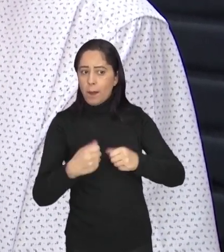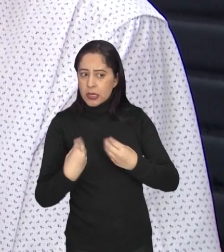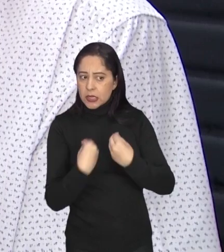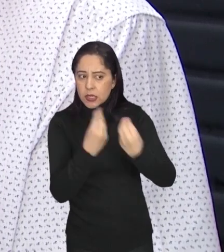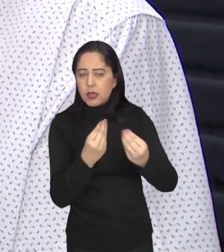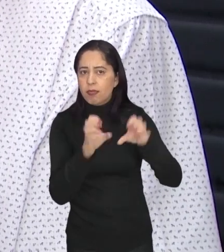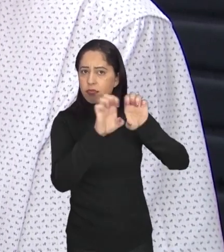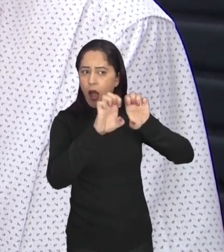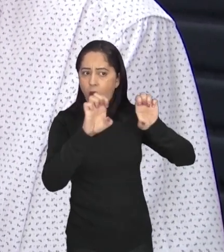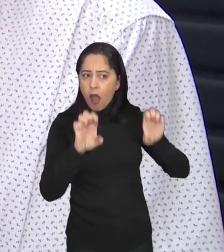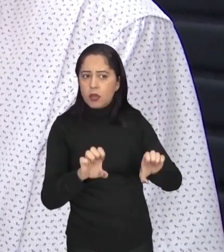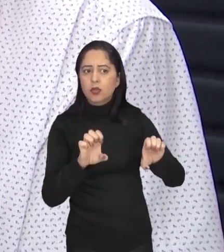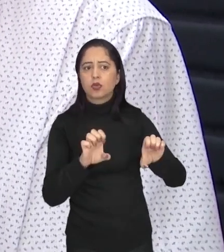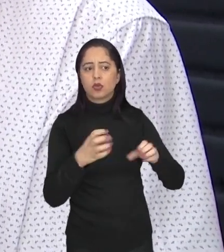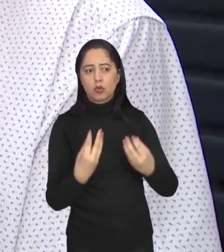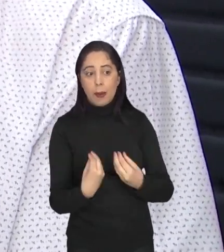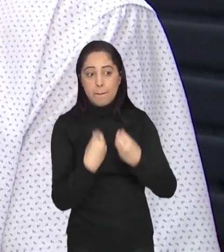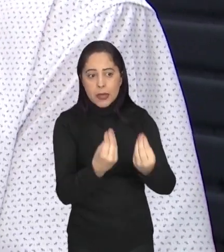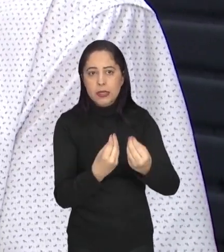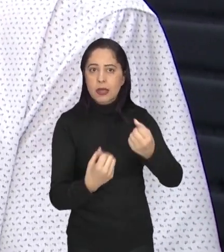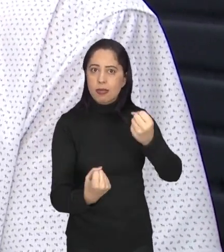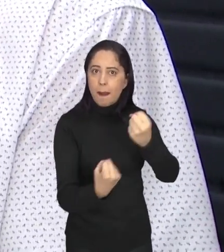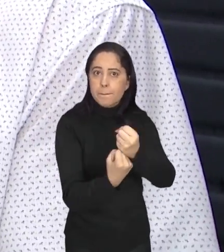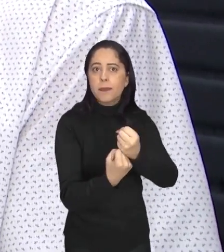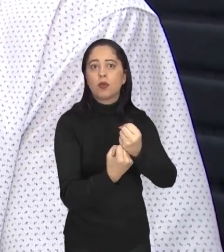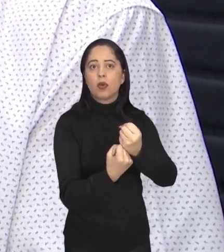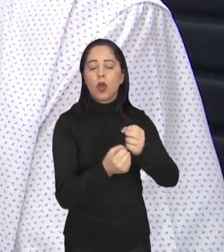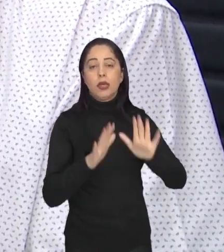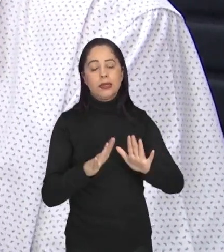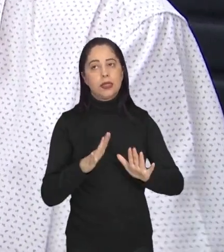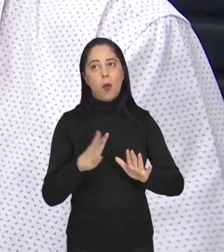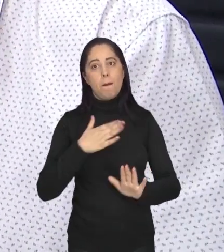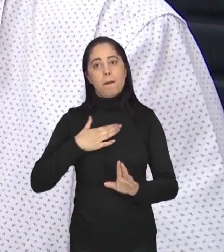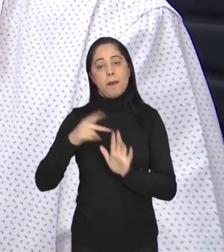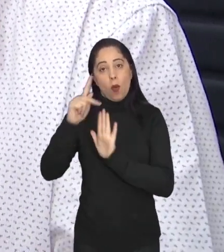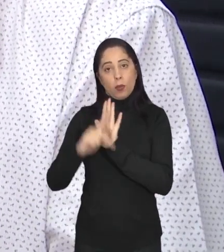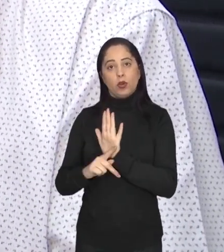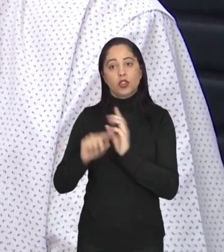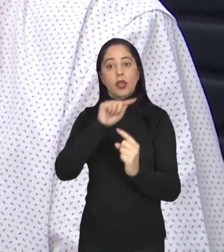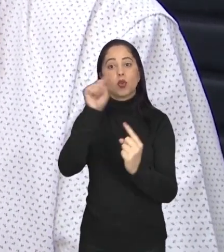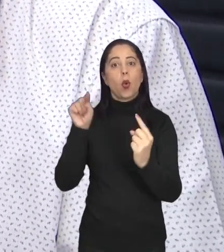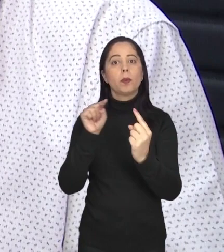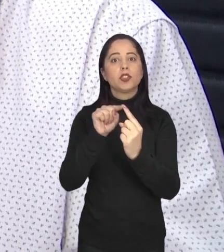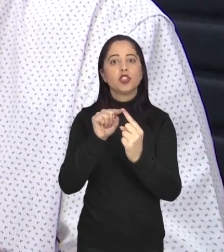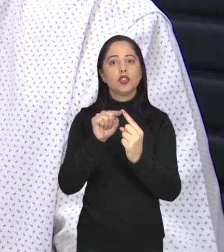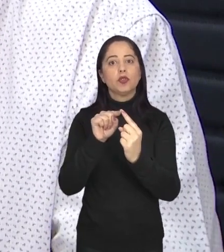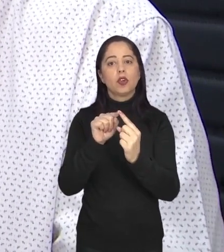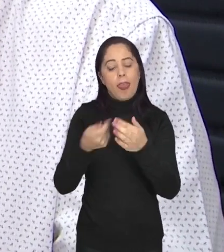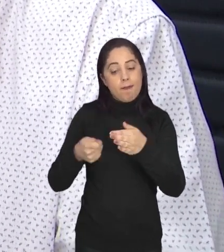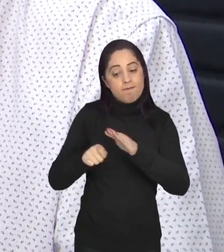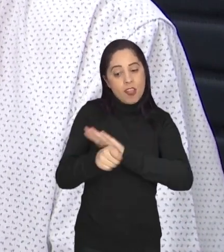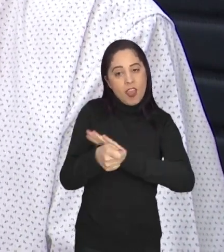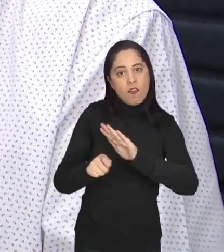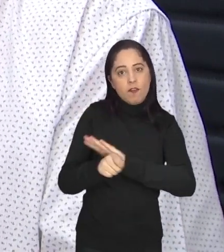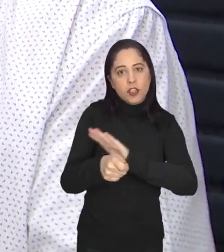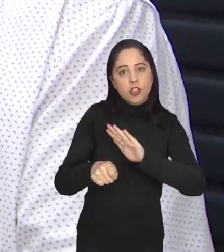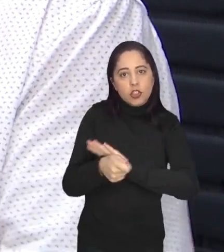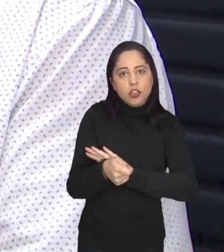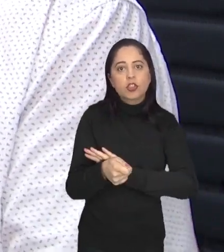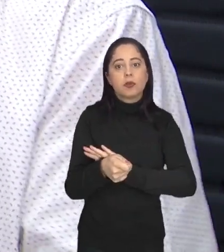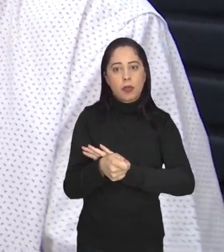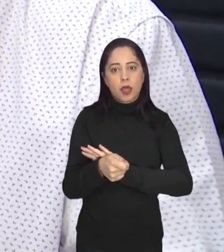Dessa estrutura, desses profissionais. Então, nosso projeto ele visa aumentar o orçamento para que seja investido no